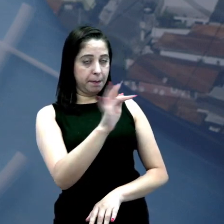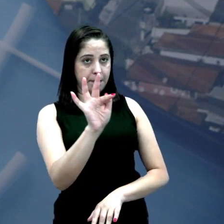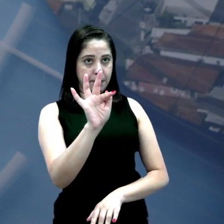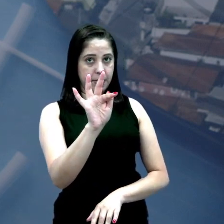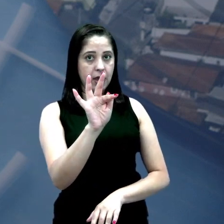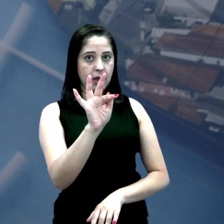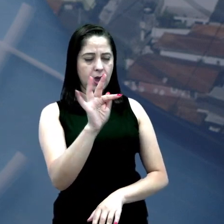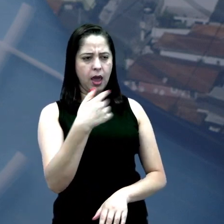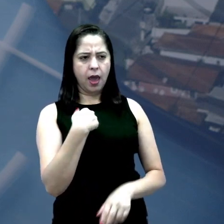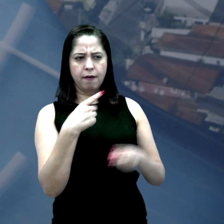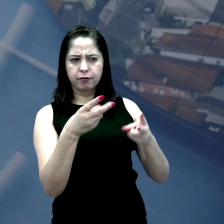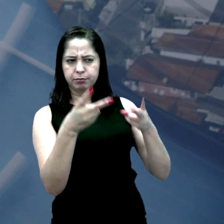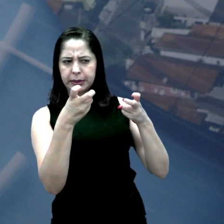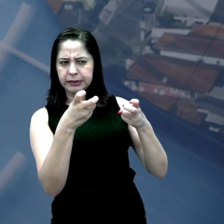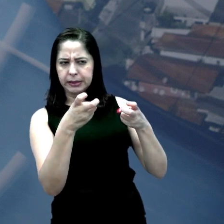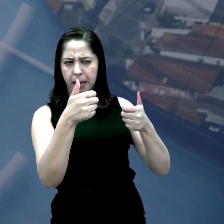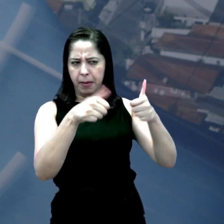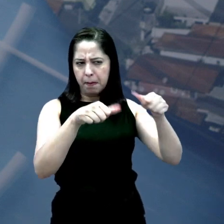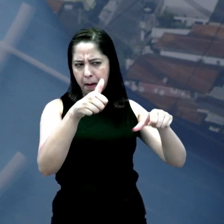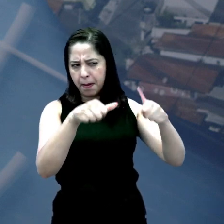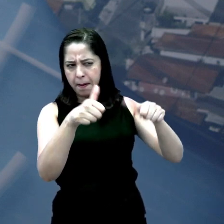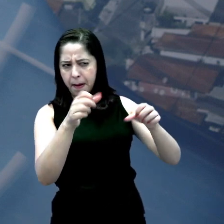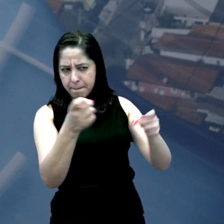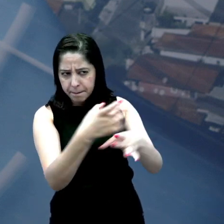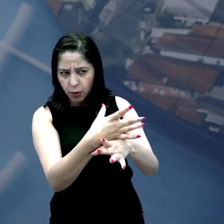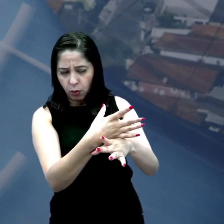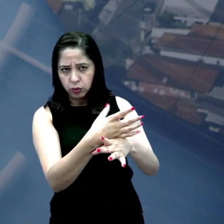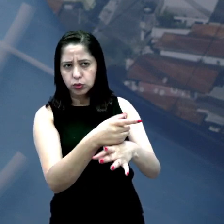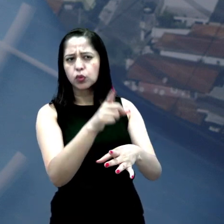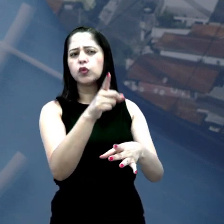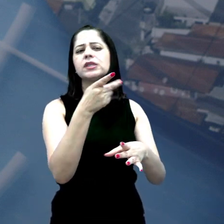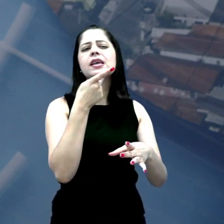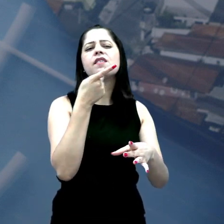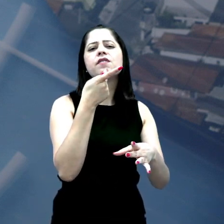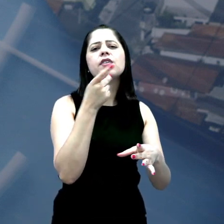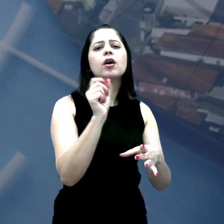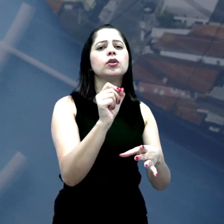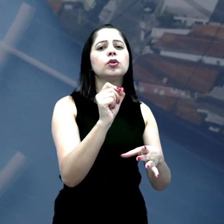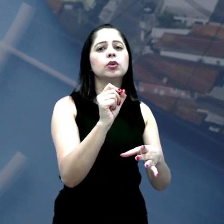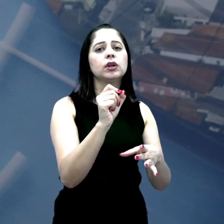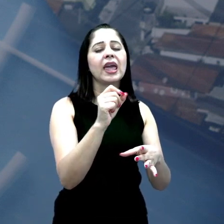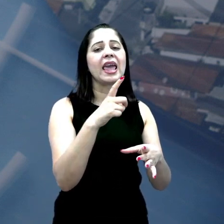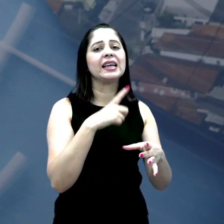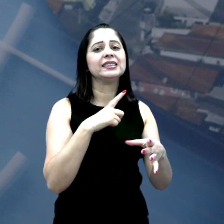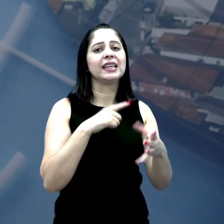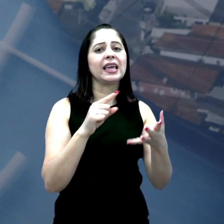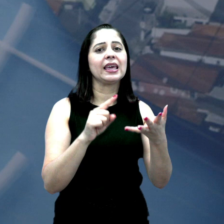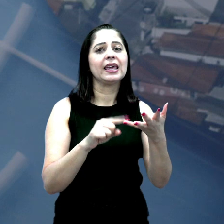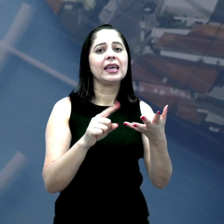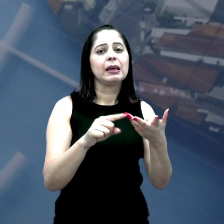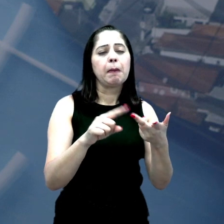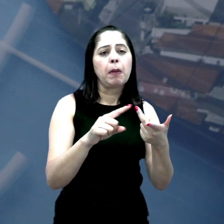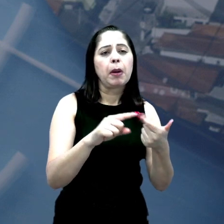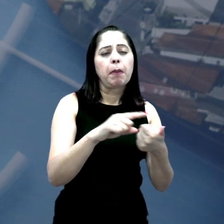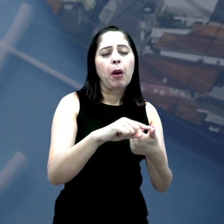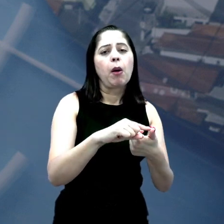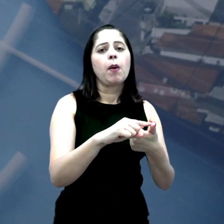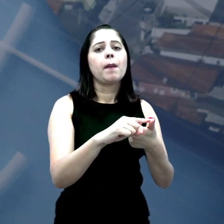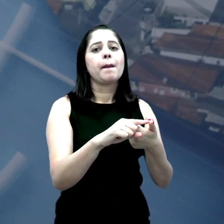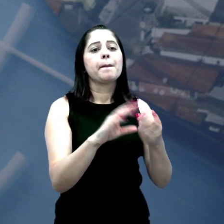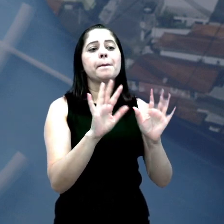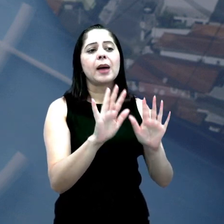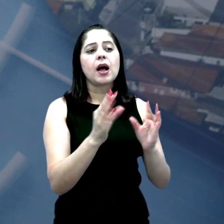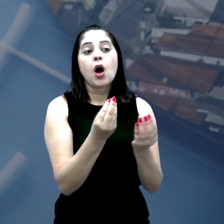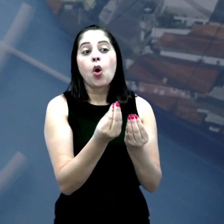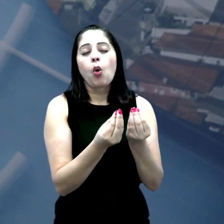para conseguir, por exemplo, né, a gente sabe que tem pessoas que acabam indo, né, tem a questão do tráfico humano. Como que